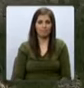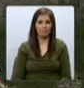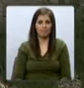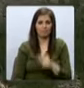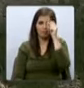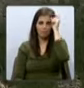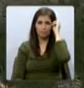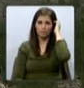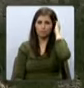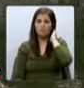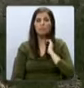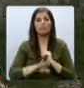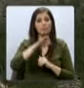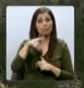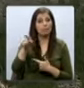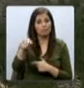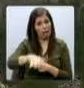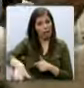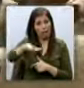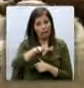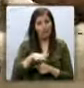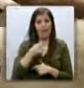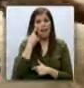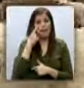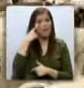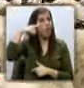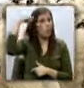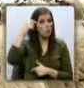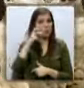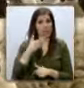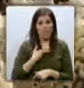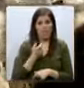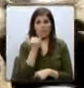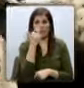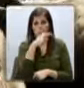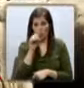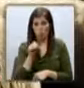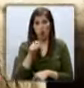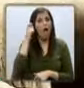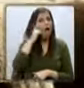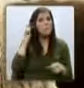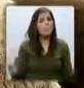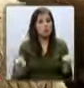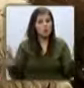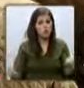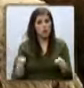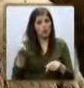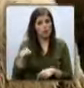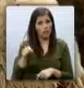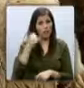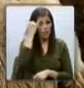nas encostas de milhão bab e Rio frio vivem Lobos AD Pires é pastor no lado de cá da Serra em